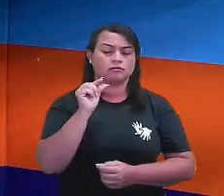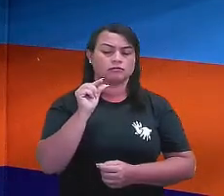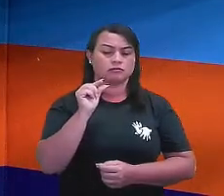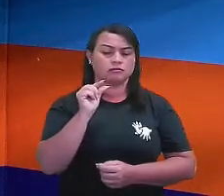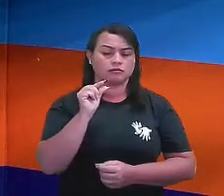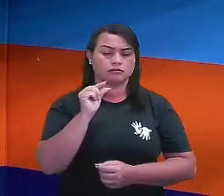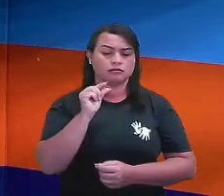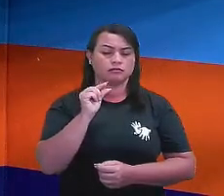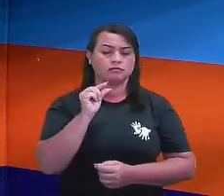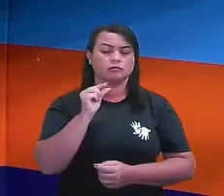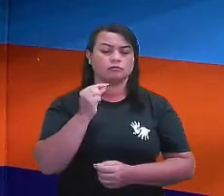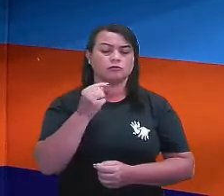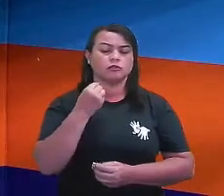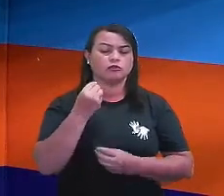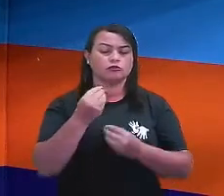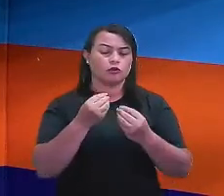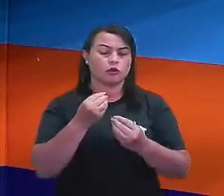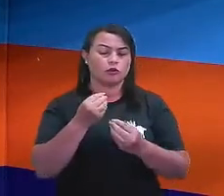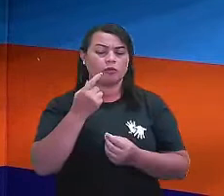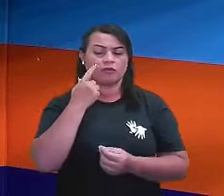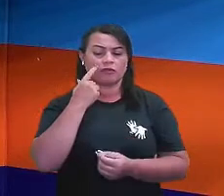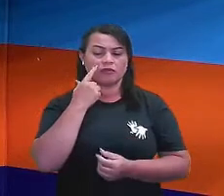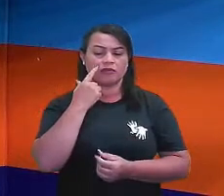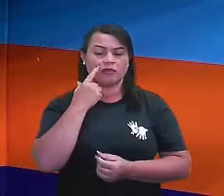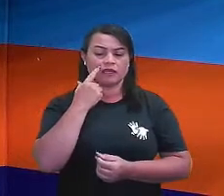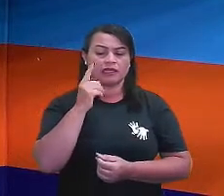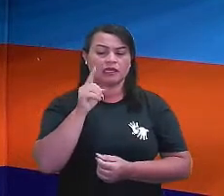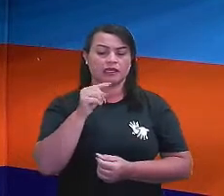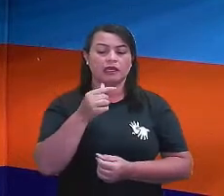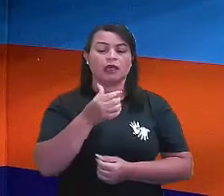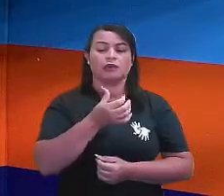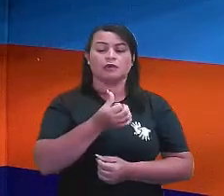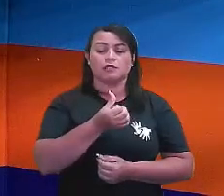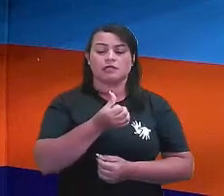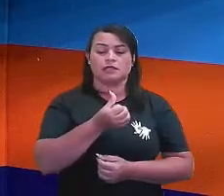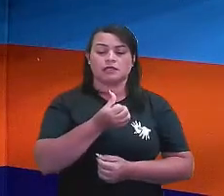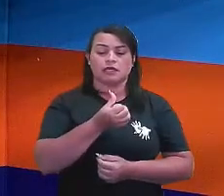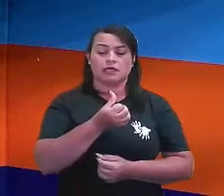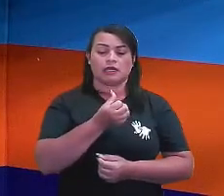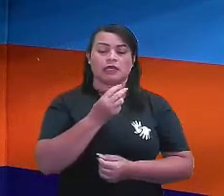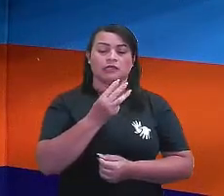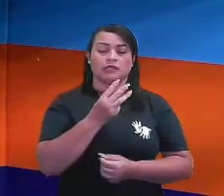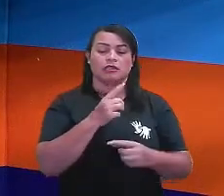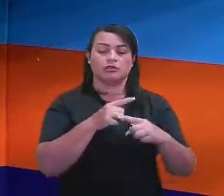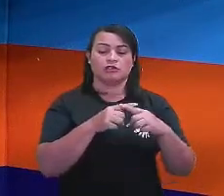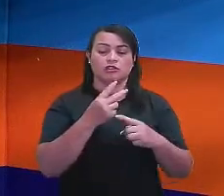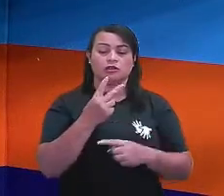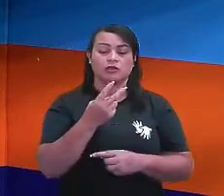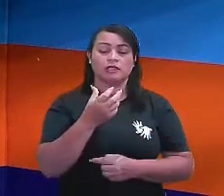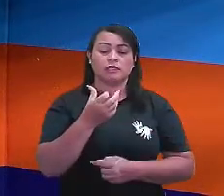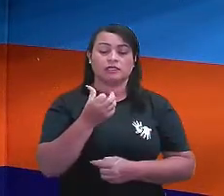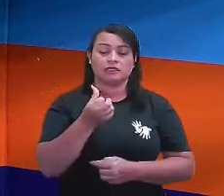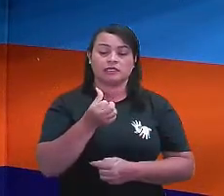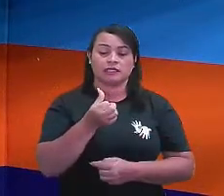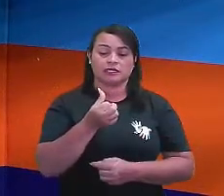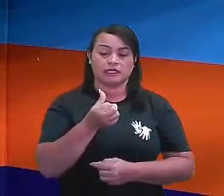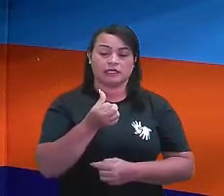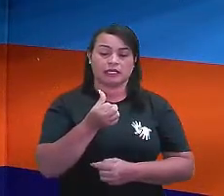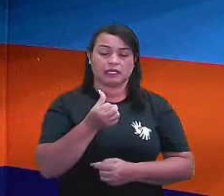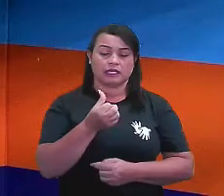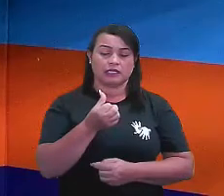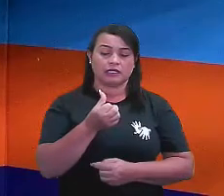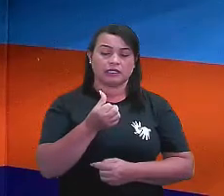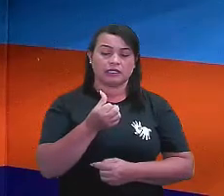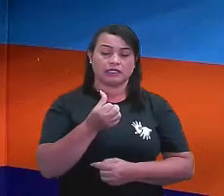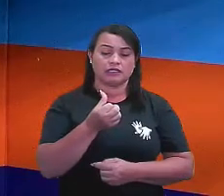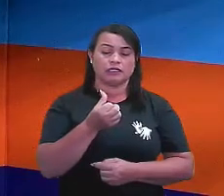chega perto e não passa, que é o 6. Então, 3 vezes 2, 6. E aí eu vou pegar o 2 daqui,